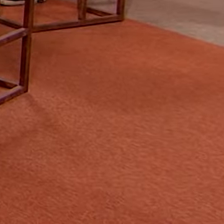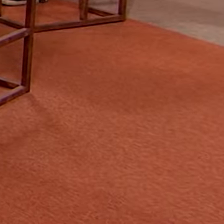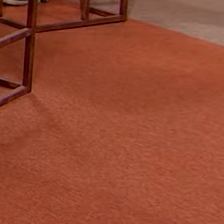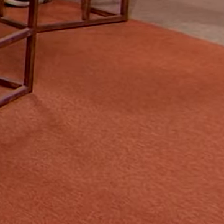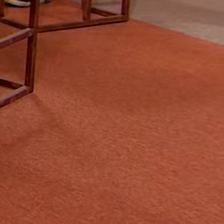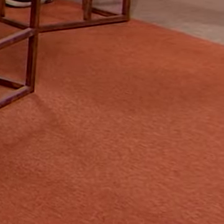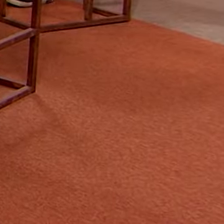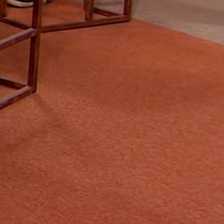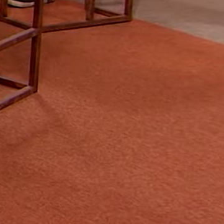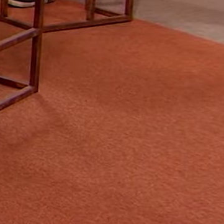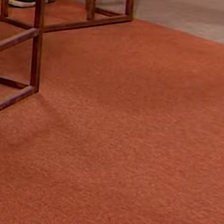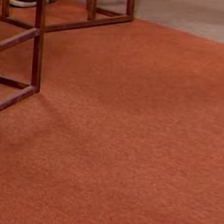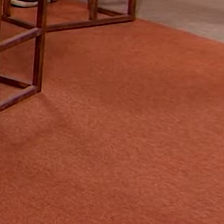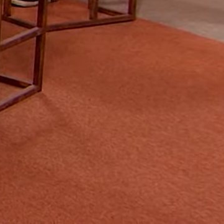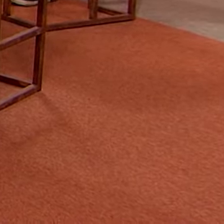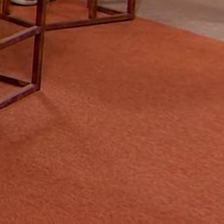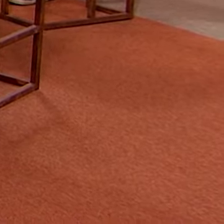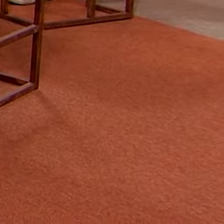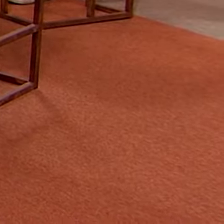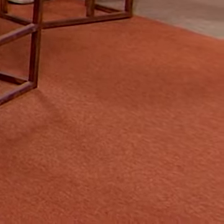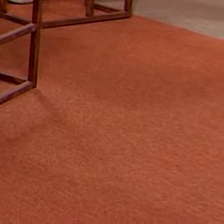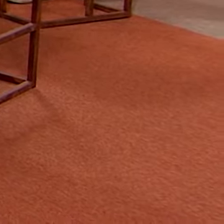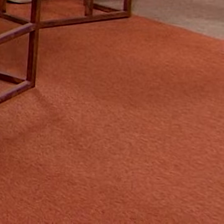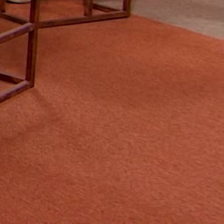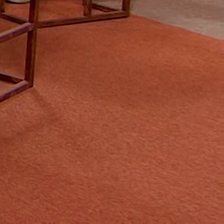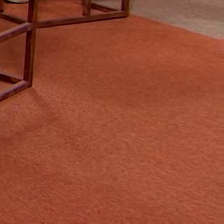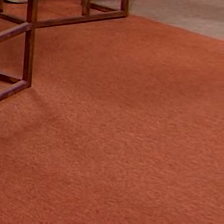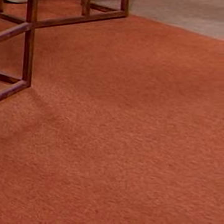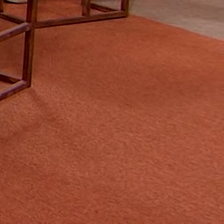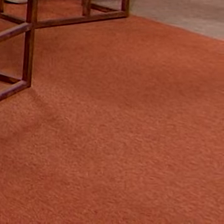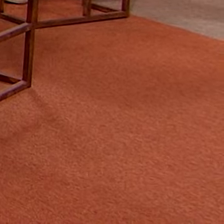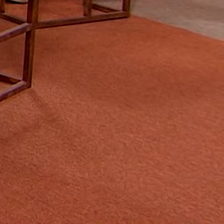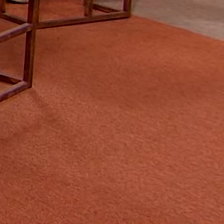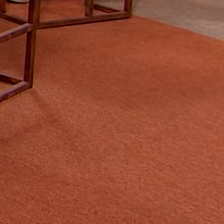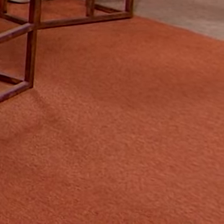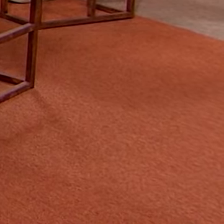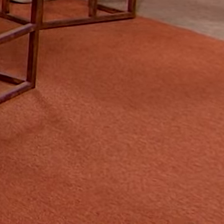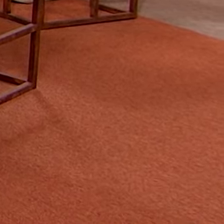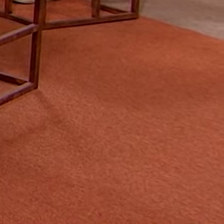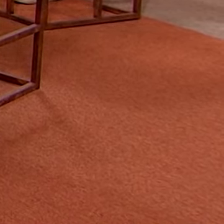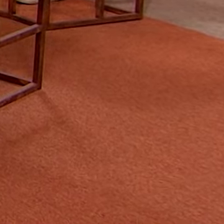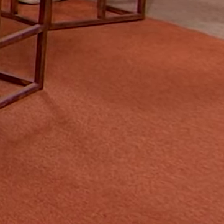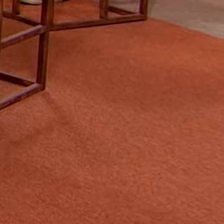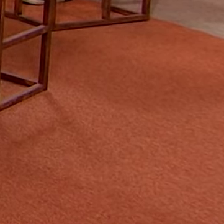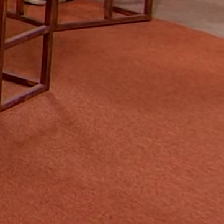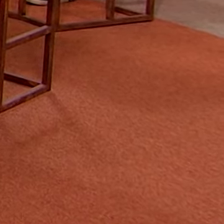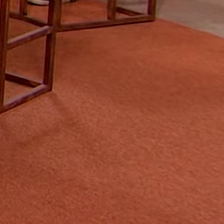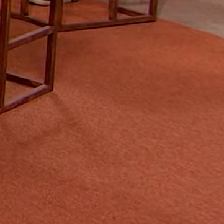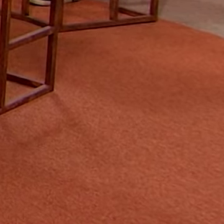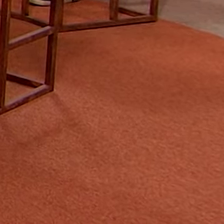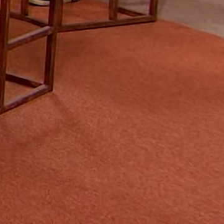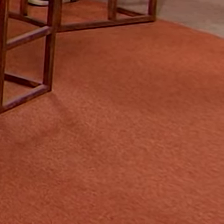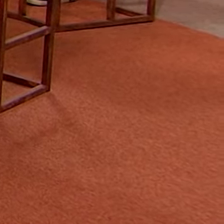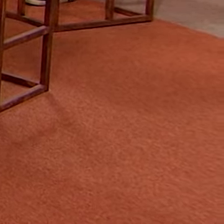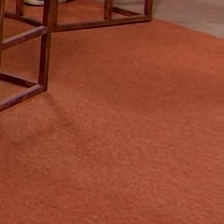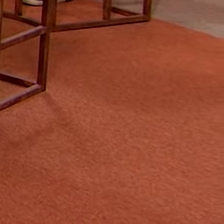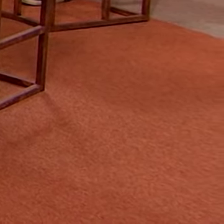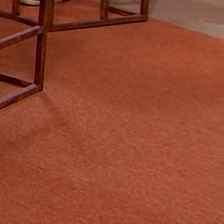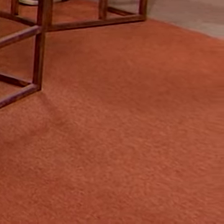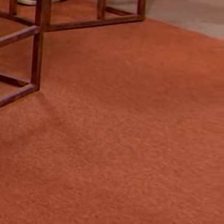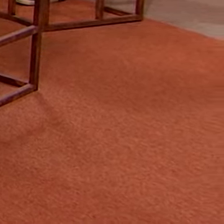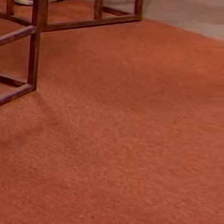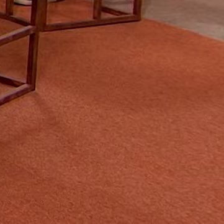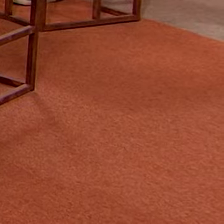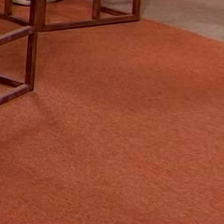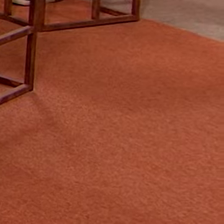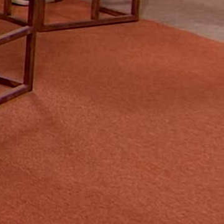né? A Guerreira agora é fundamental pra apagar nossos incêndios. Biazinha, vamos cantar? Vamos. Posso te pedir para te convidar para subir,